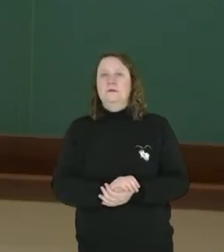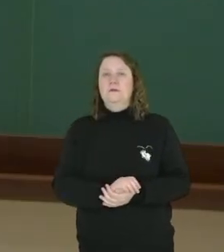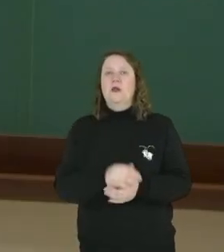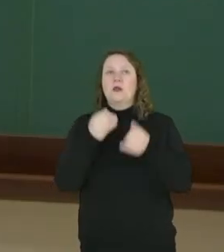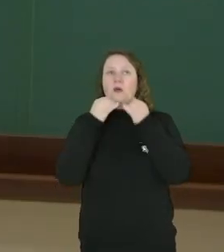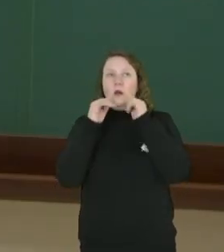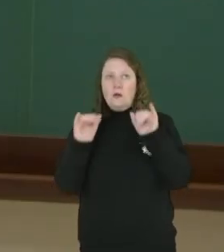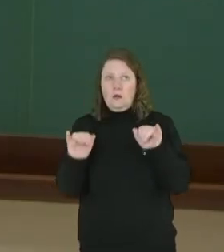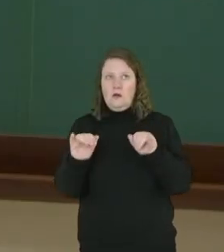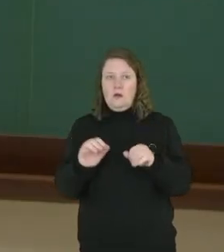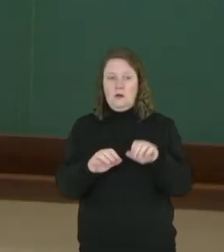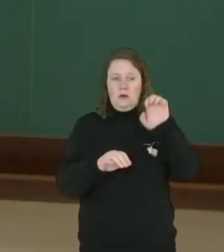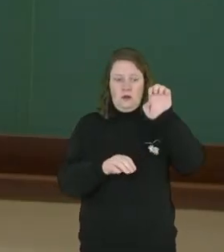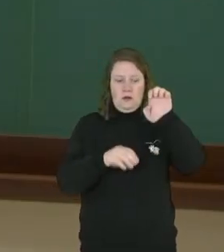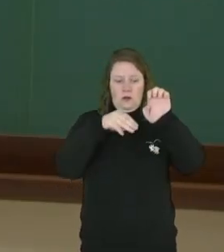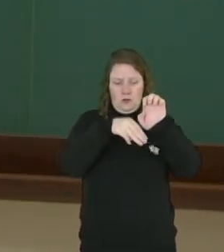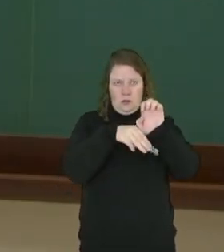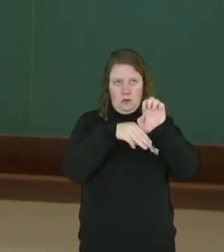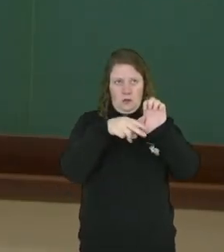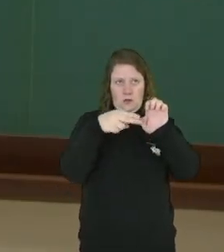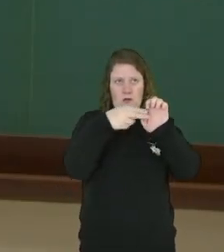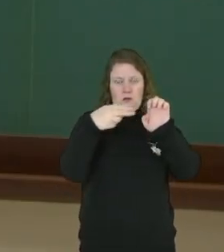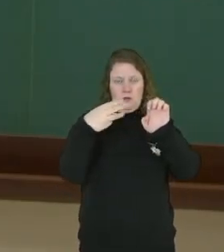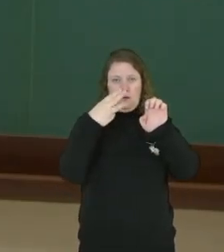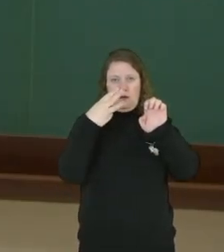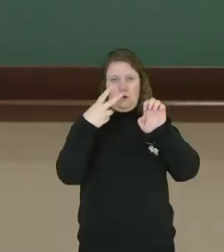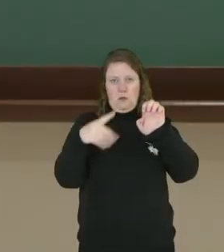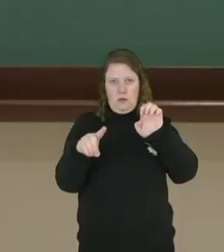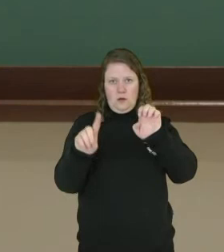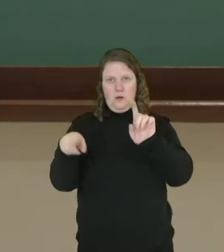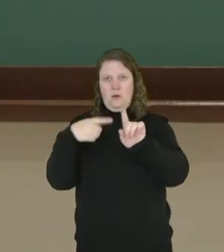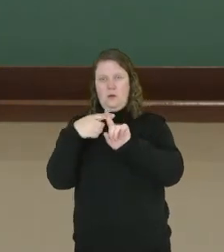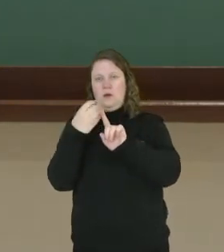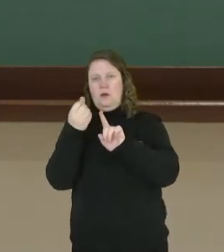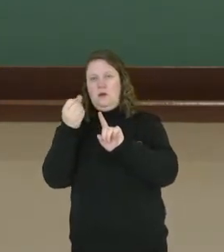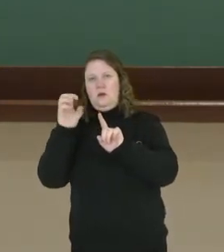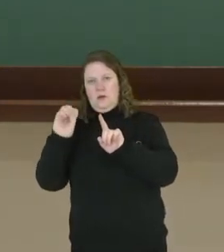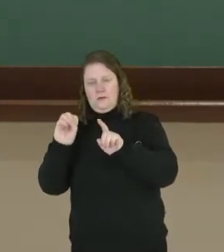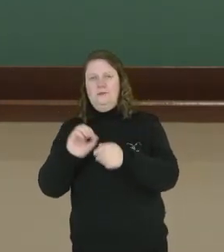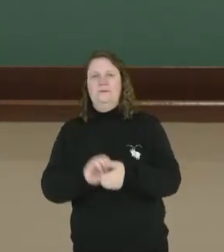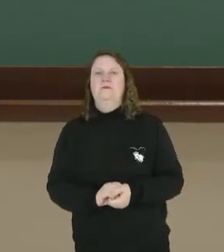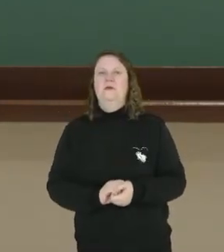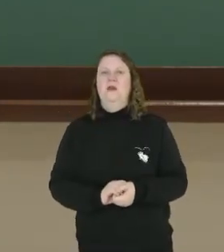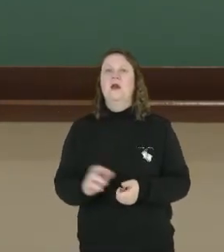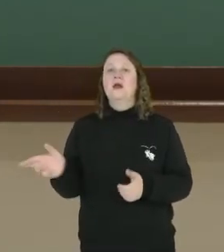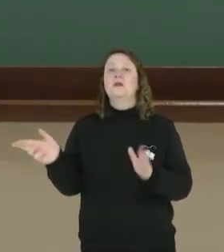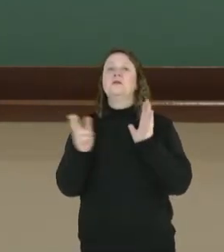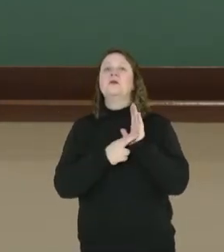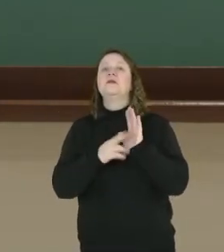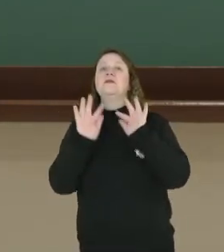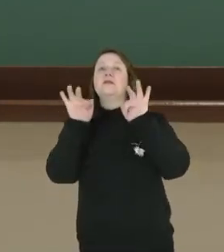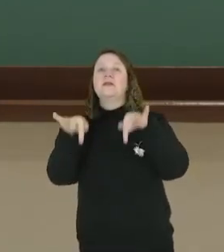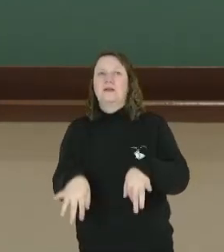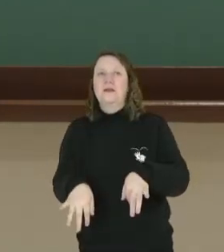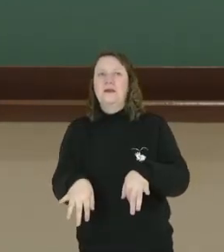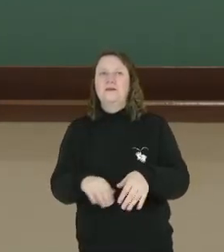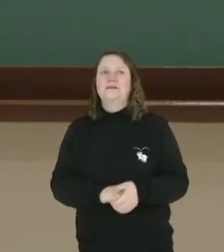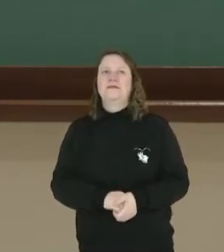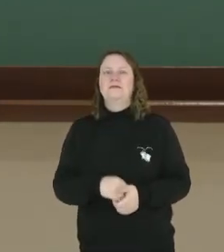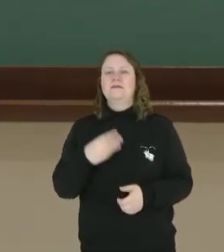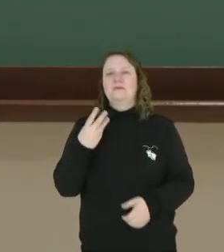igual a 3.000 mais 60, e o resultado final, neste caso, é